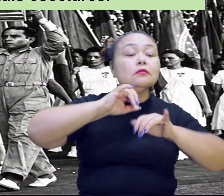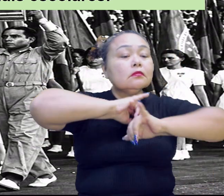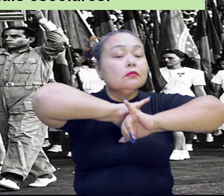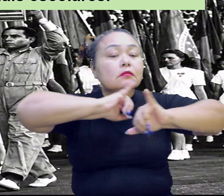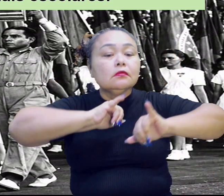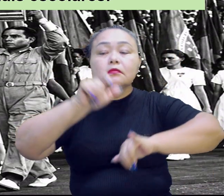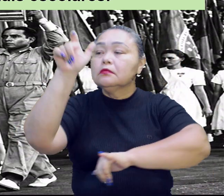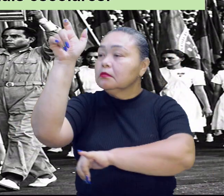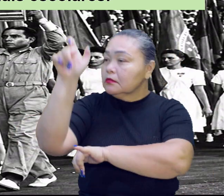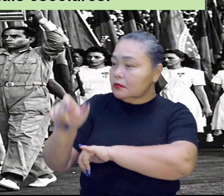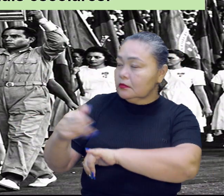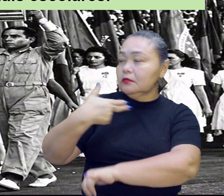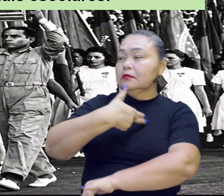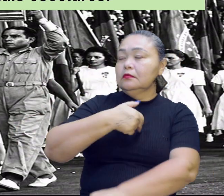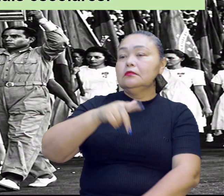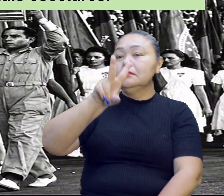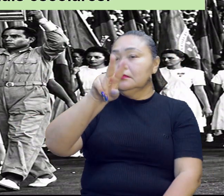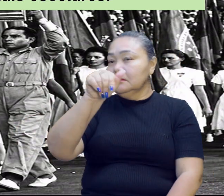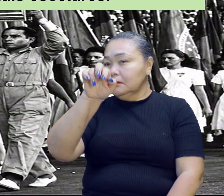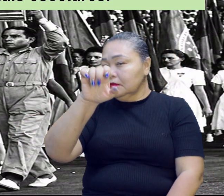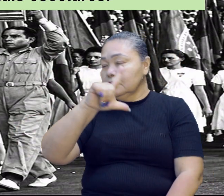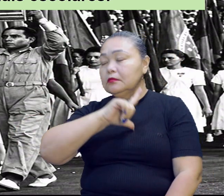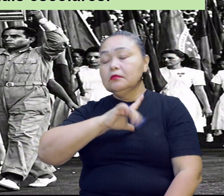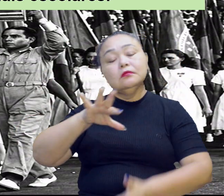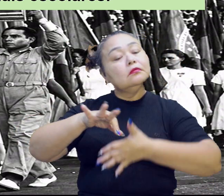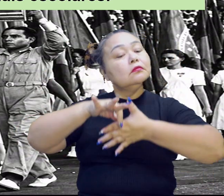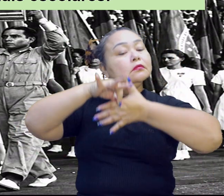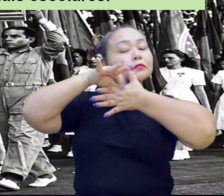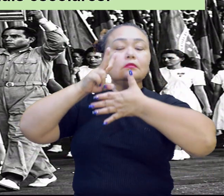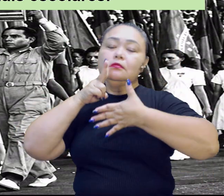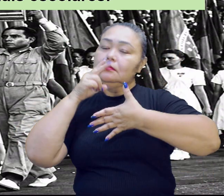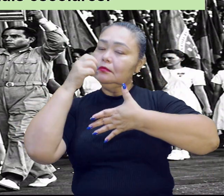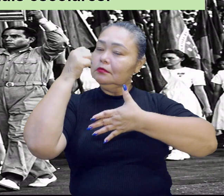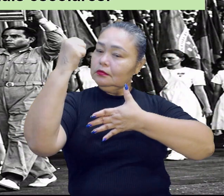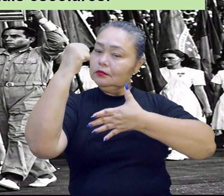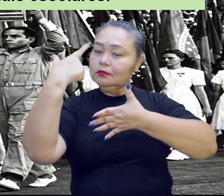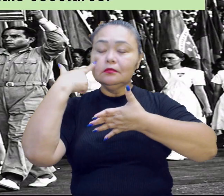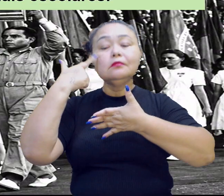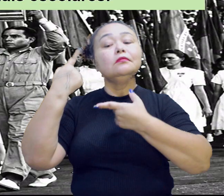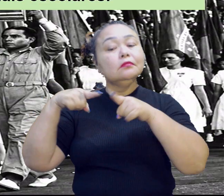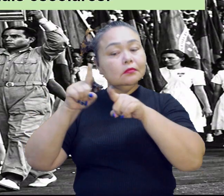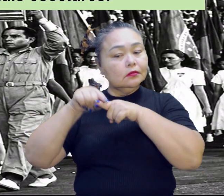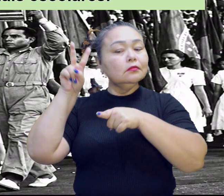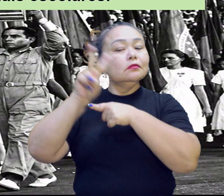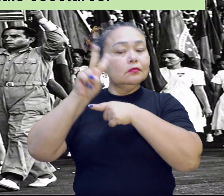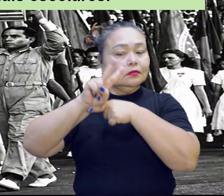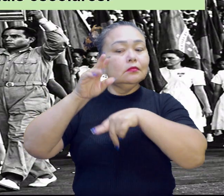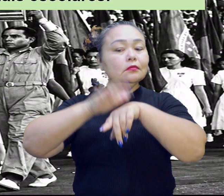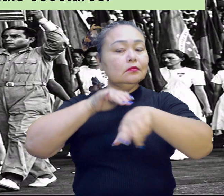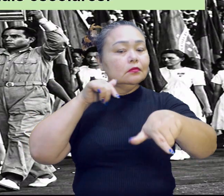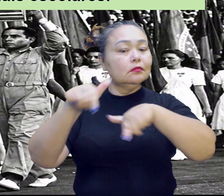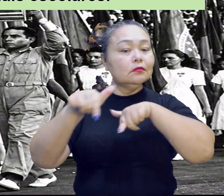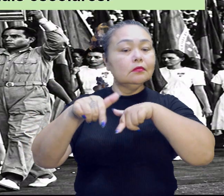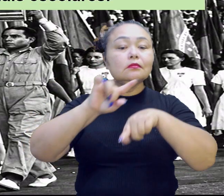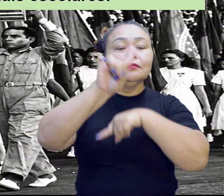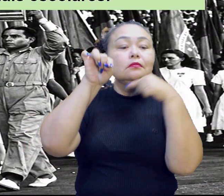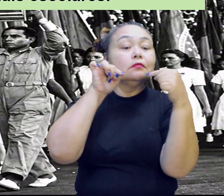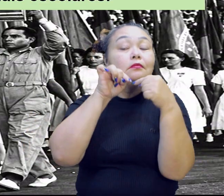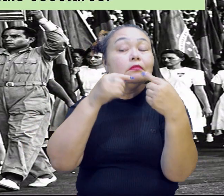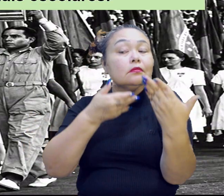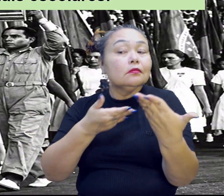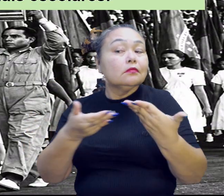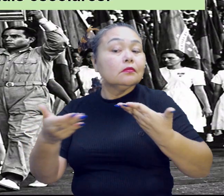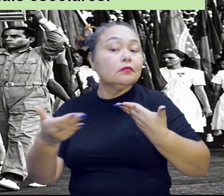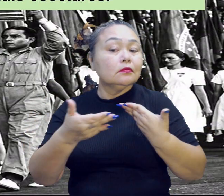como líder forte, moderno e protetor dos trabalhadores. O objetivo era criar uma relação